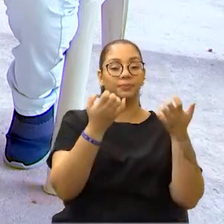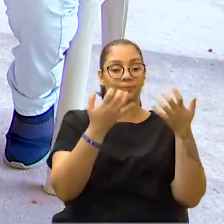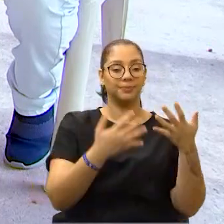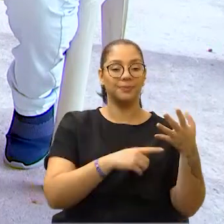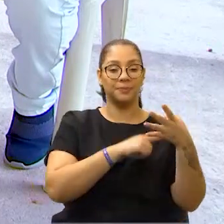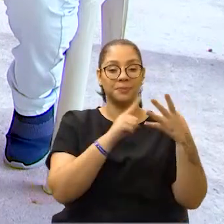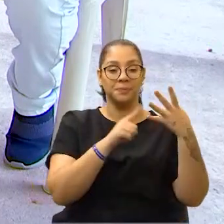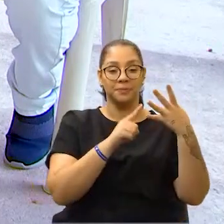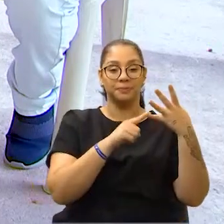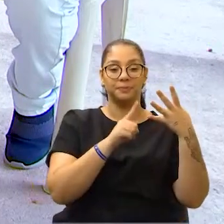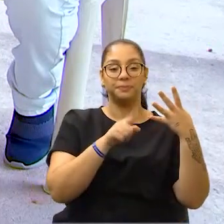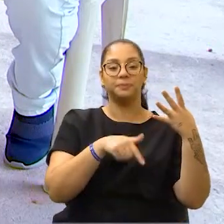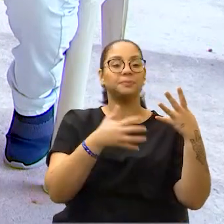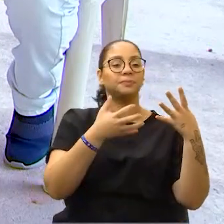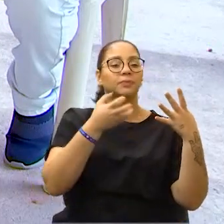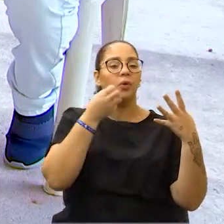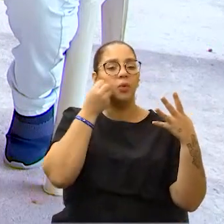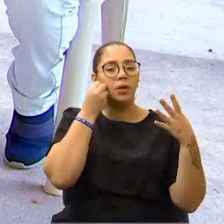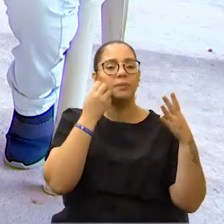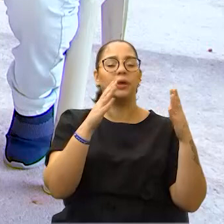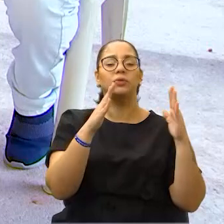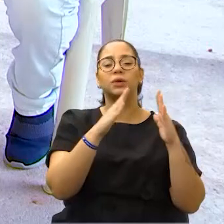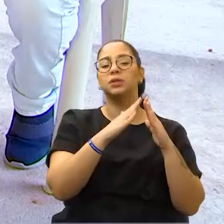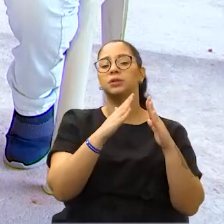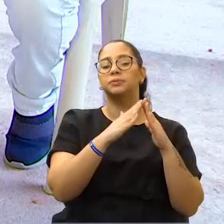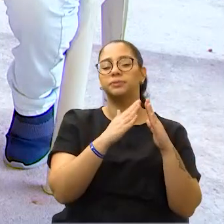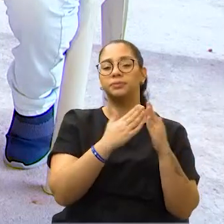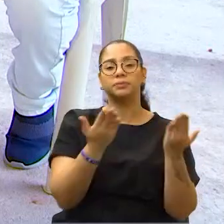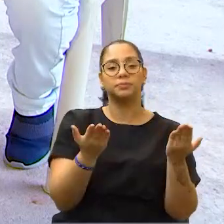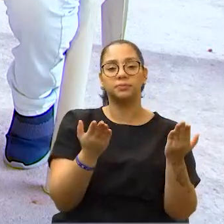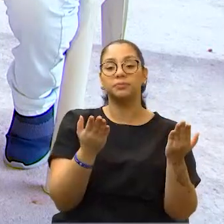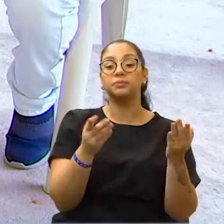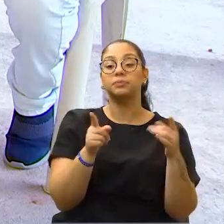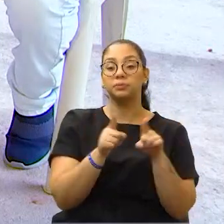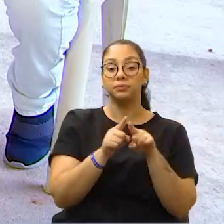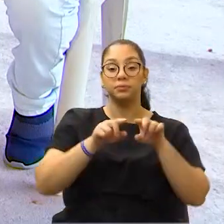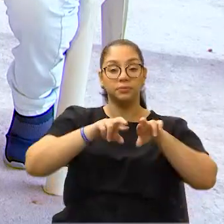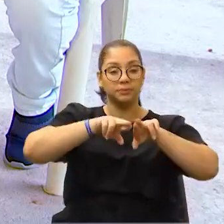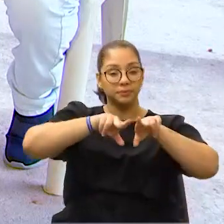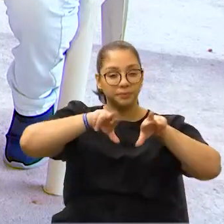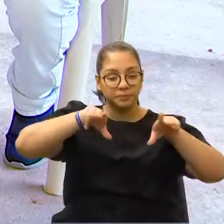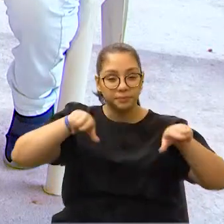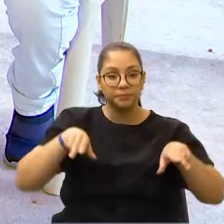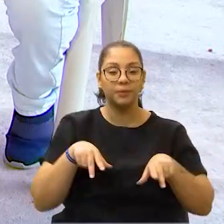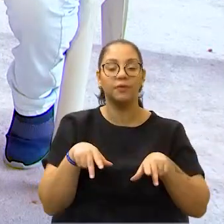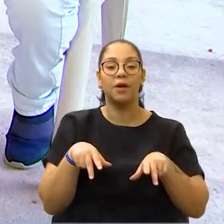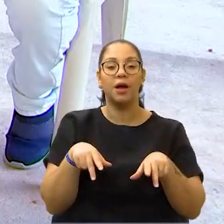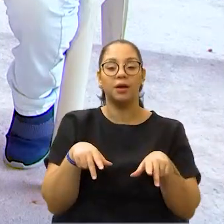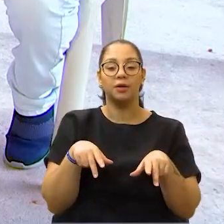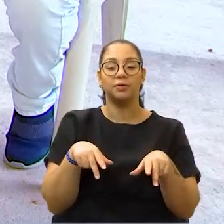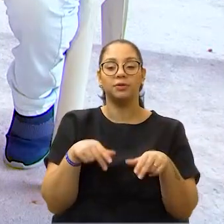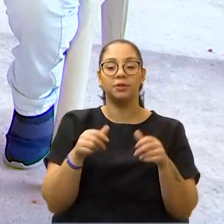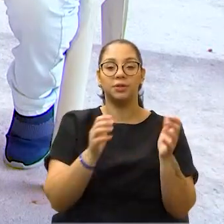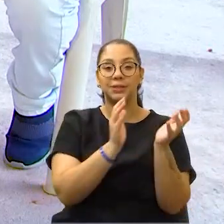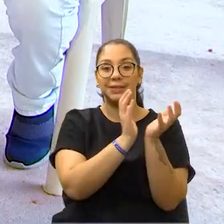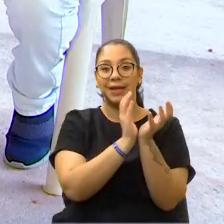com o Newton, acolhimento residencial. Aqui também tem várias